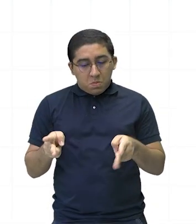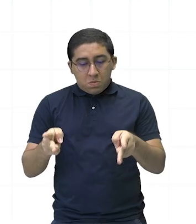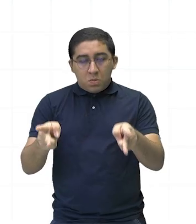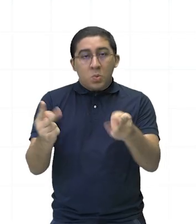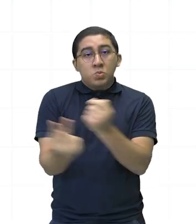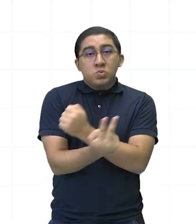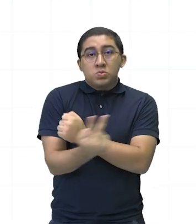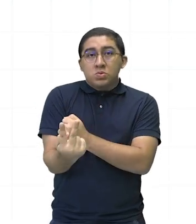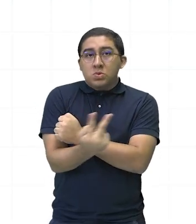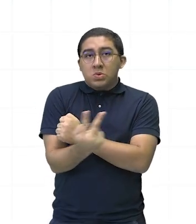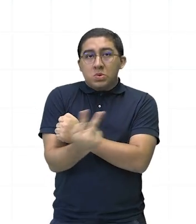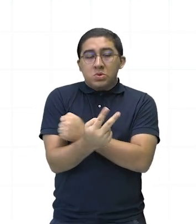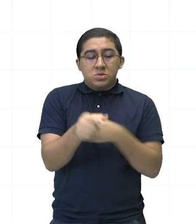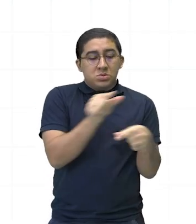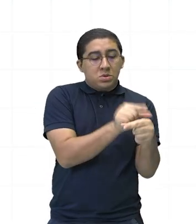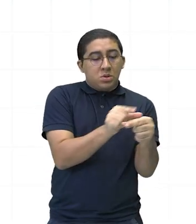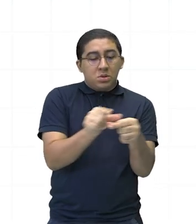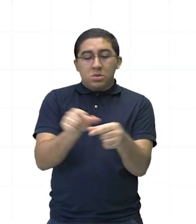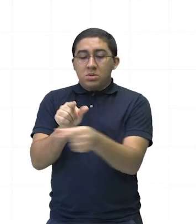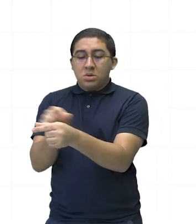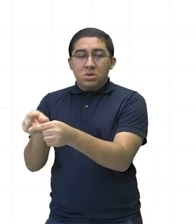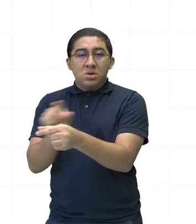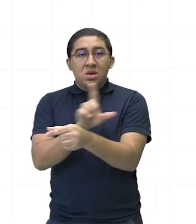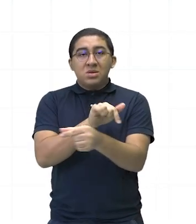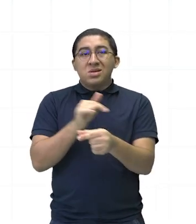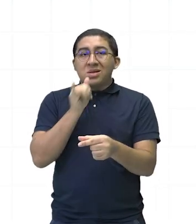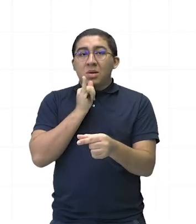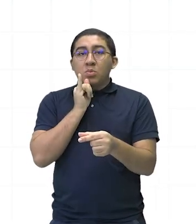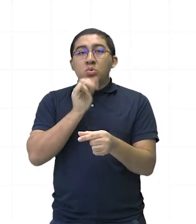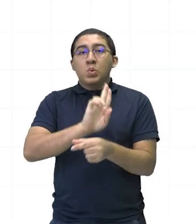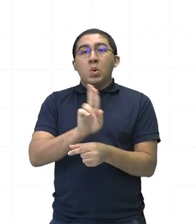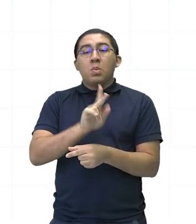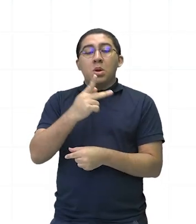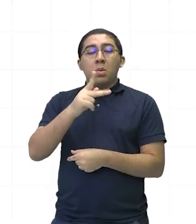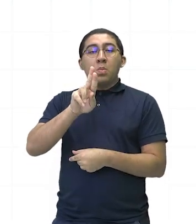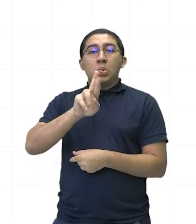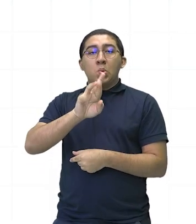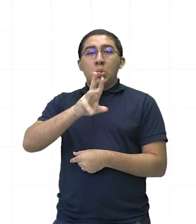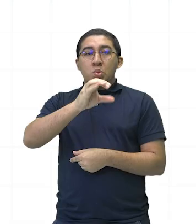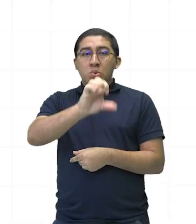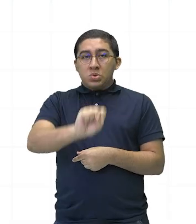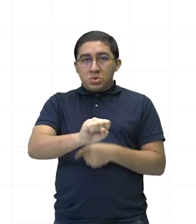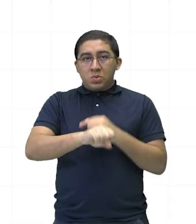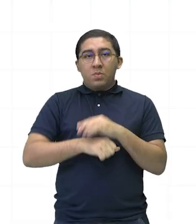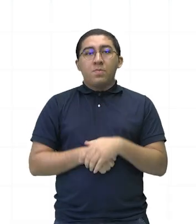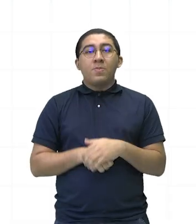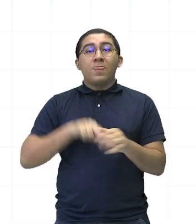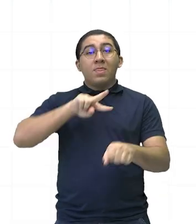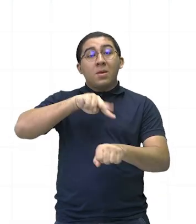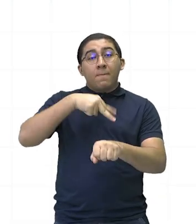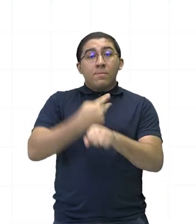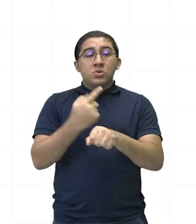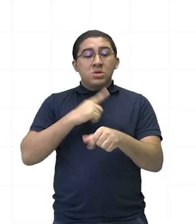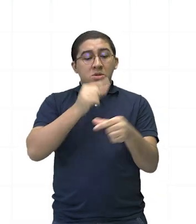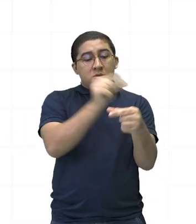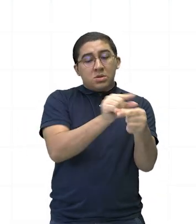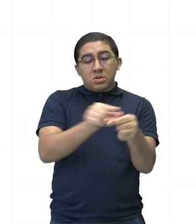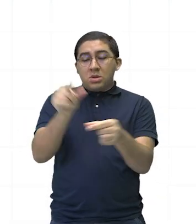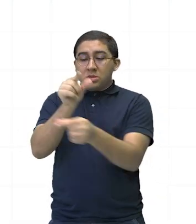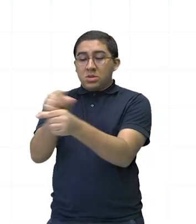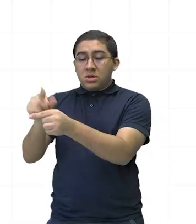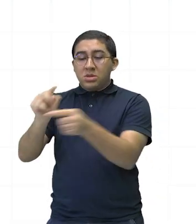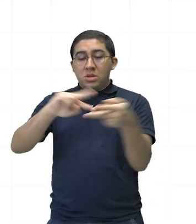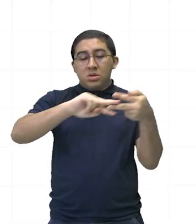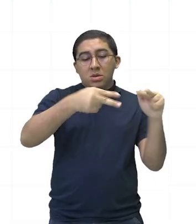E esses exemplares ele chamou de puros. Em seguida, ele cruzou esses indivíduos que ele chamou